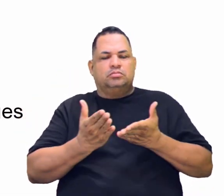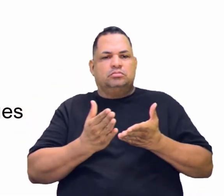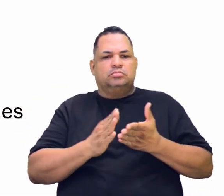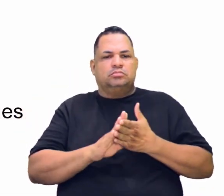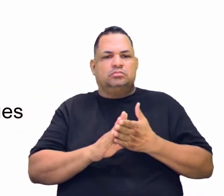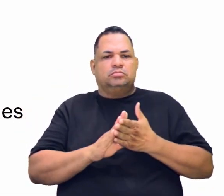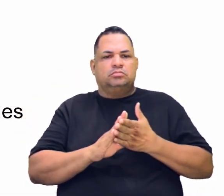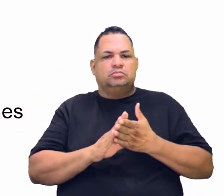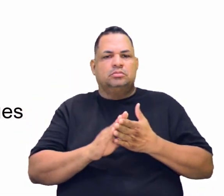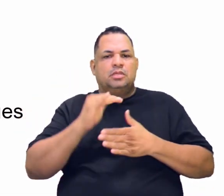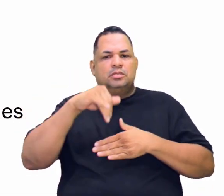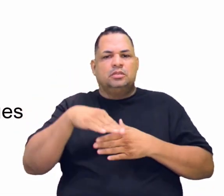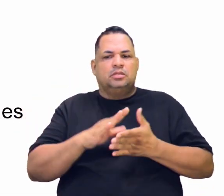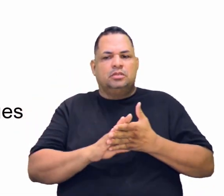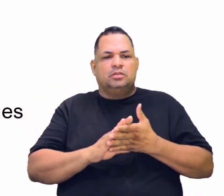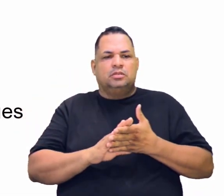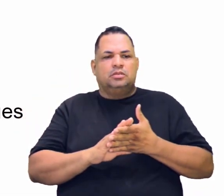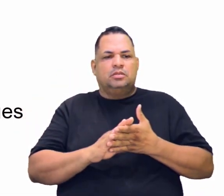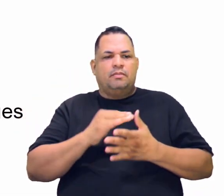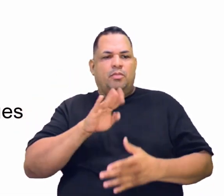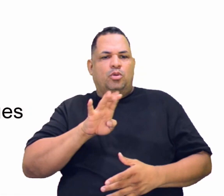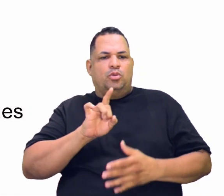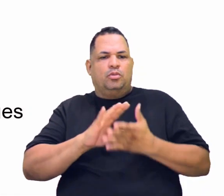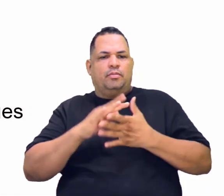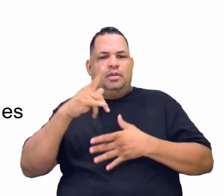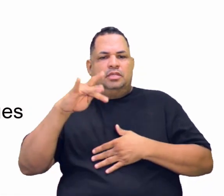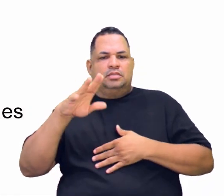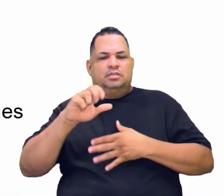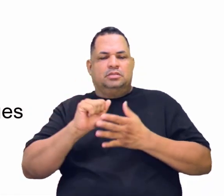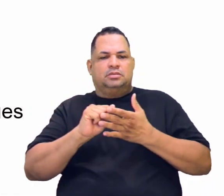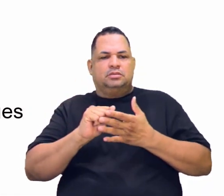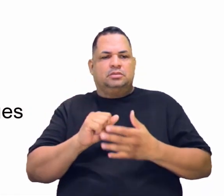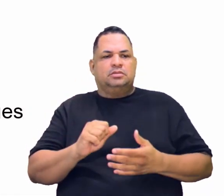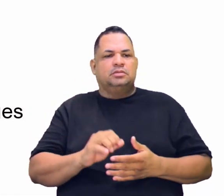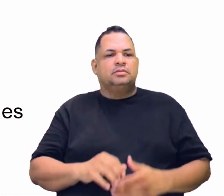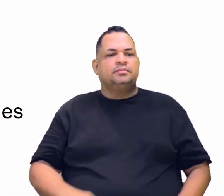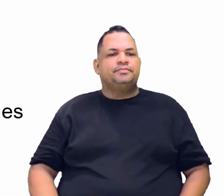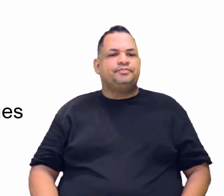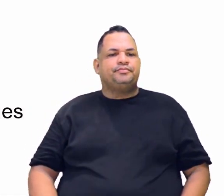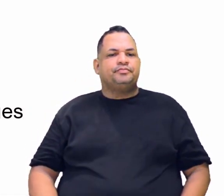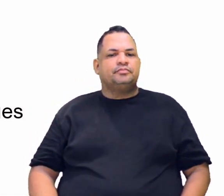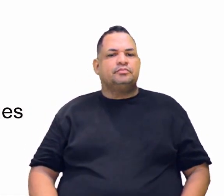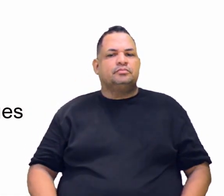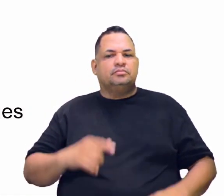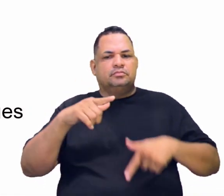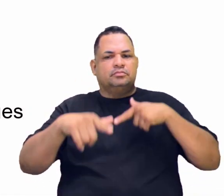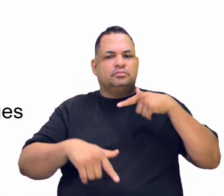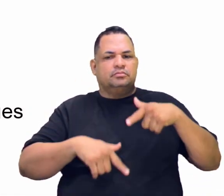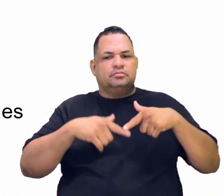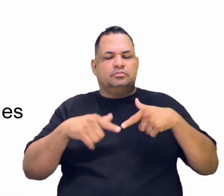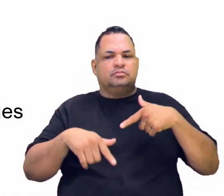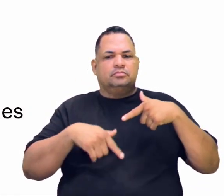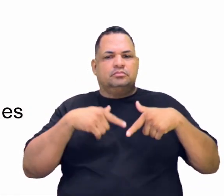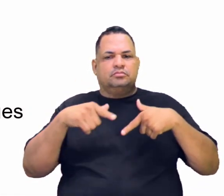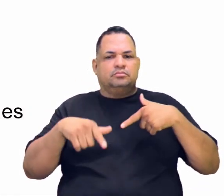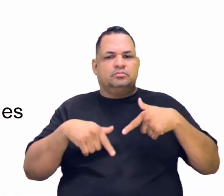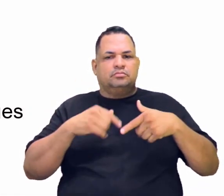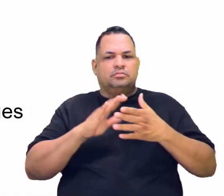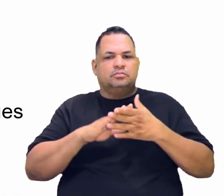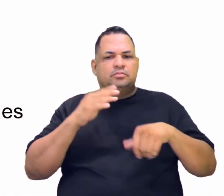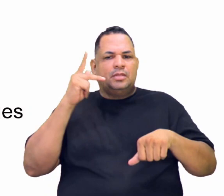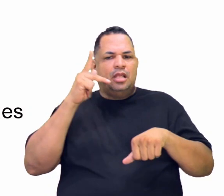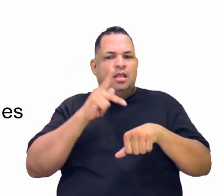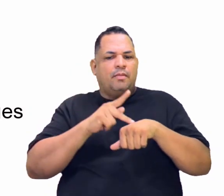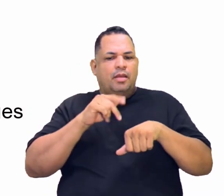dos Macacos. Bororo e Parecis, olha aqui a filha do Rondon, trabalhavam nas minas de